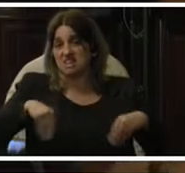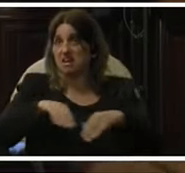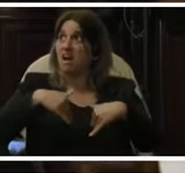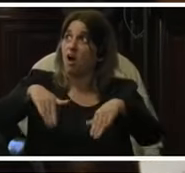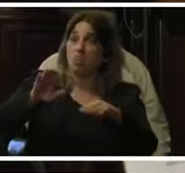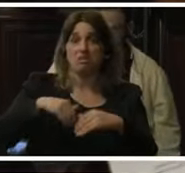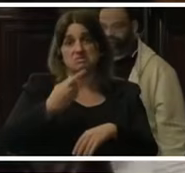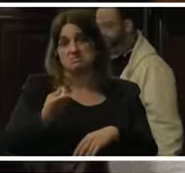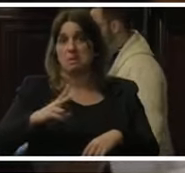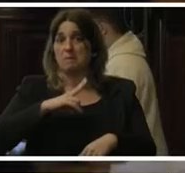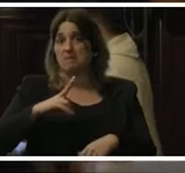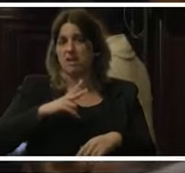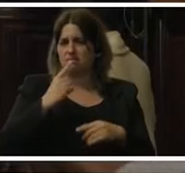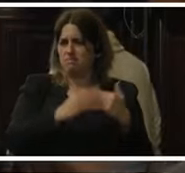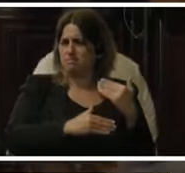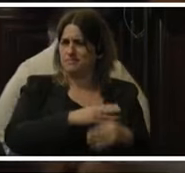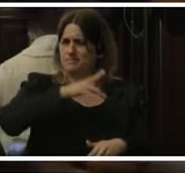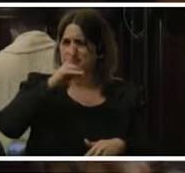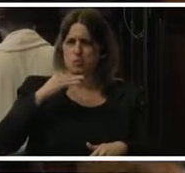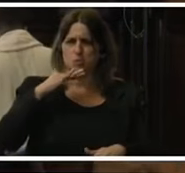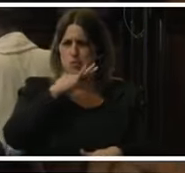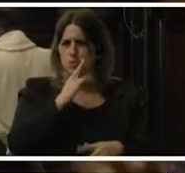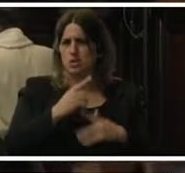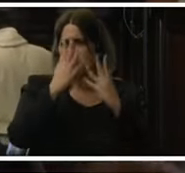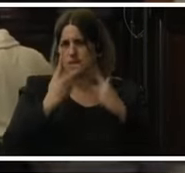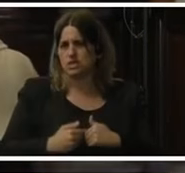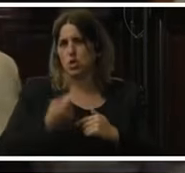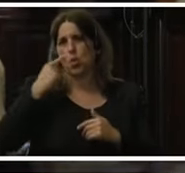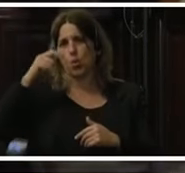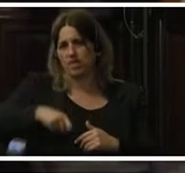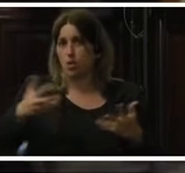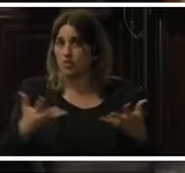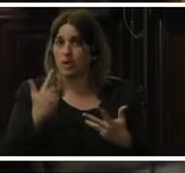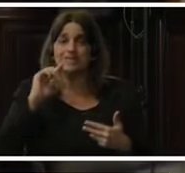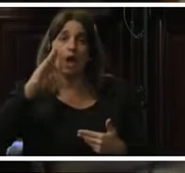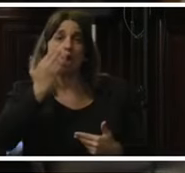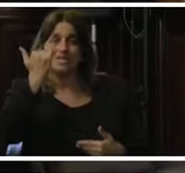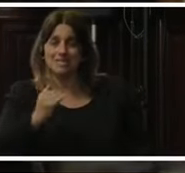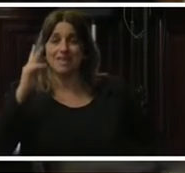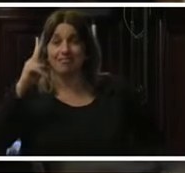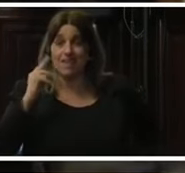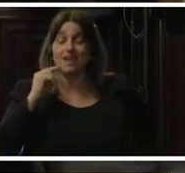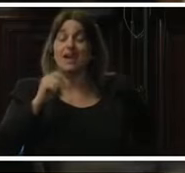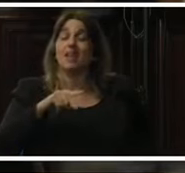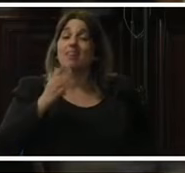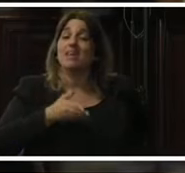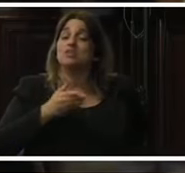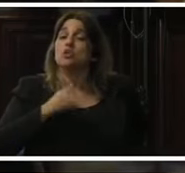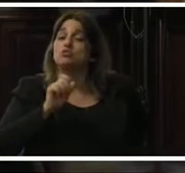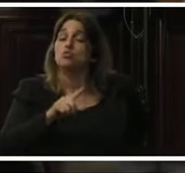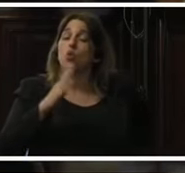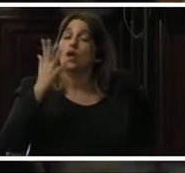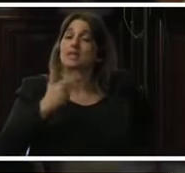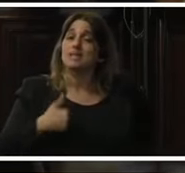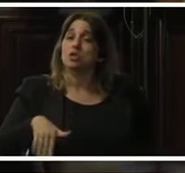no ordenamento jurídico atual é reconhecido o indígena o direito à sua organização social costumes línguas crenças